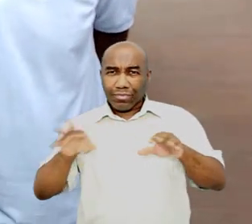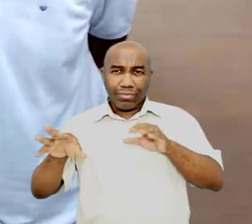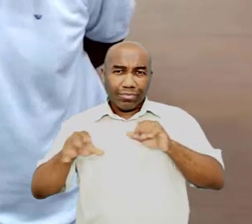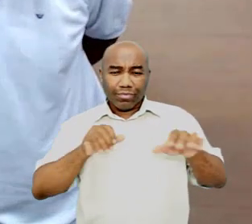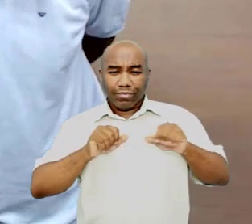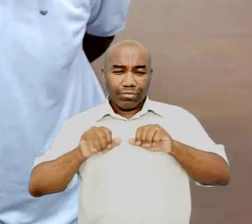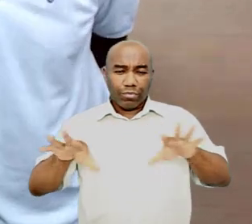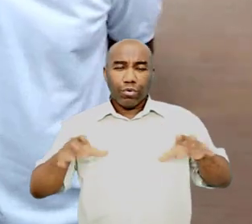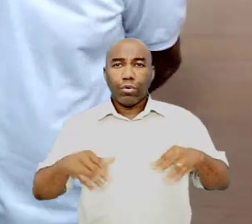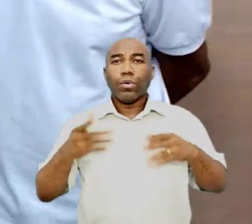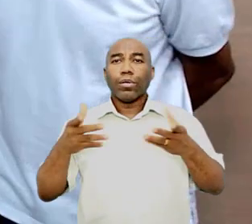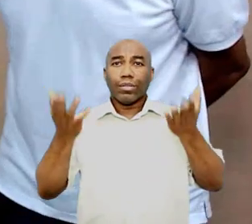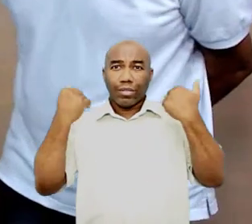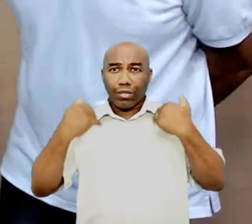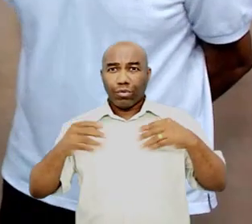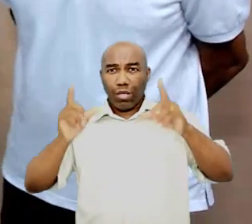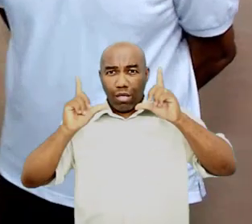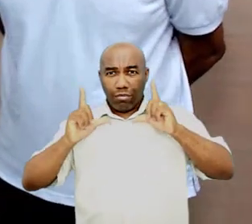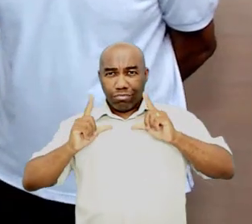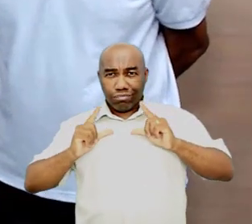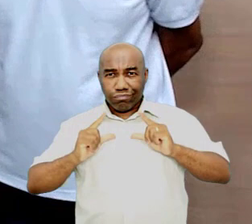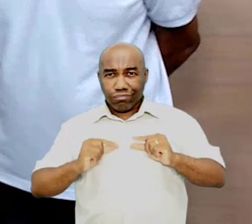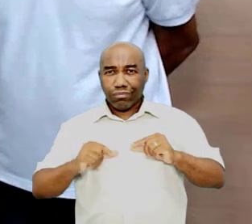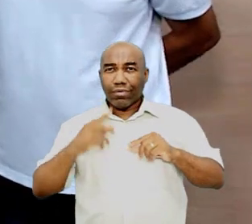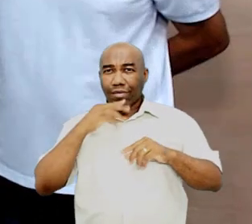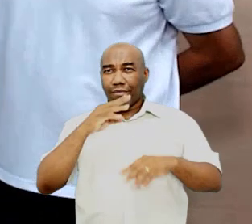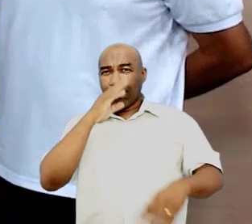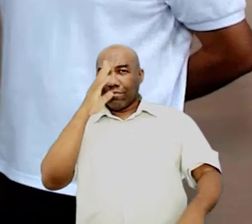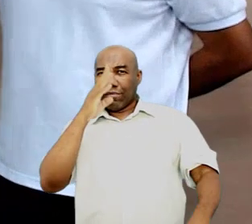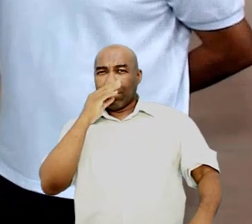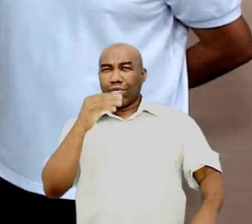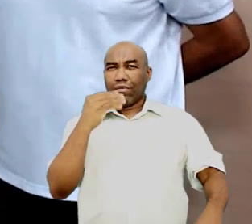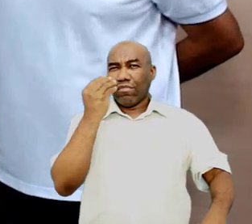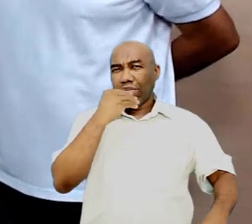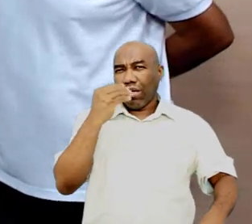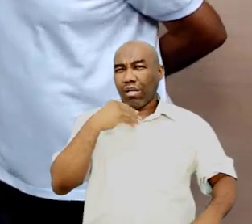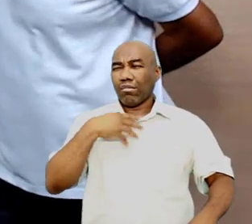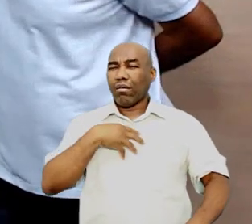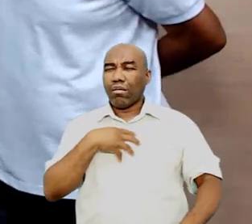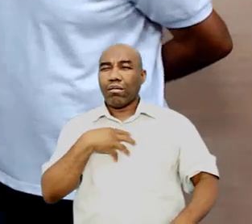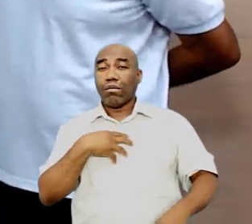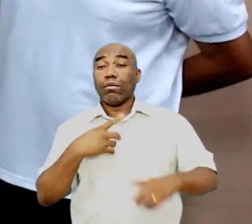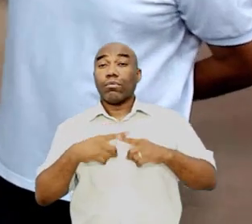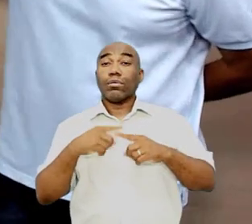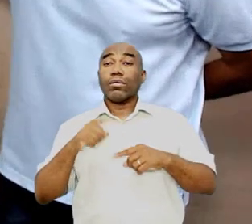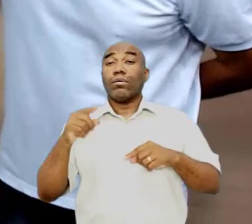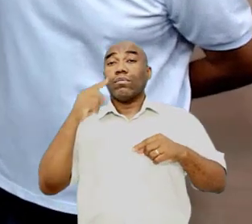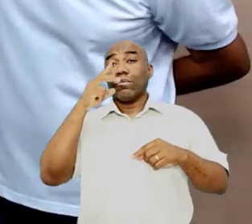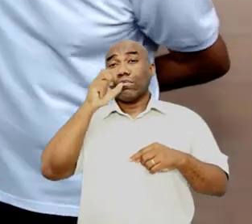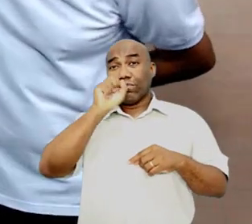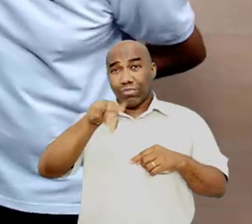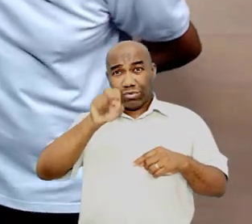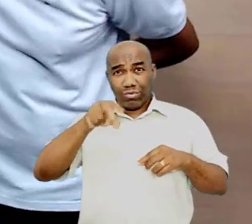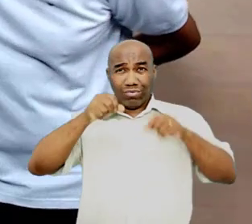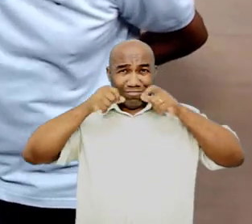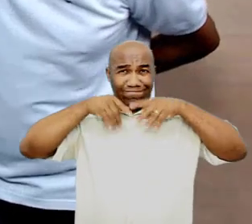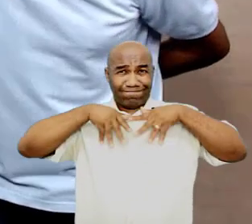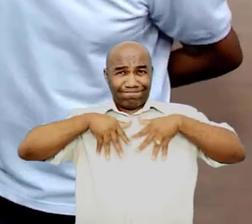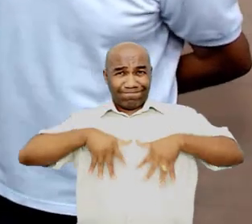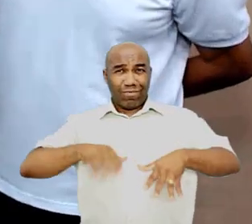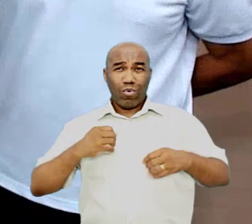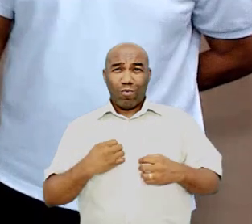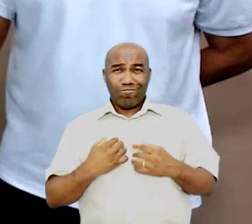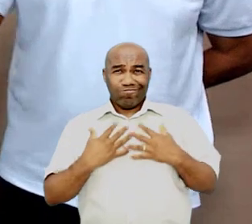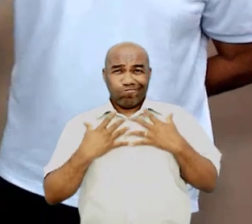da defesa, porque ele atacou a defesa. Então, essas proteínas que você está vendo